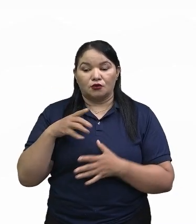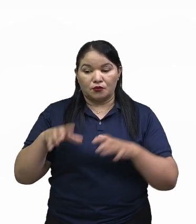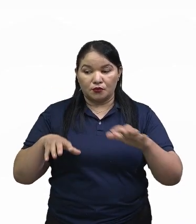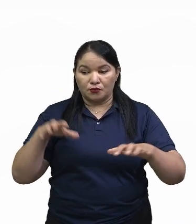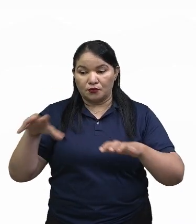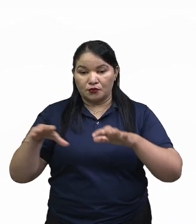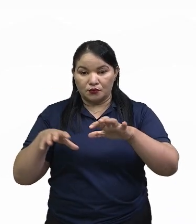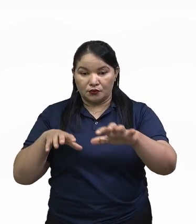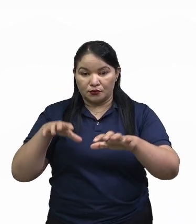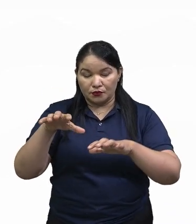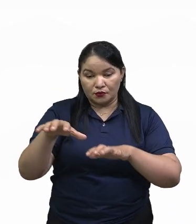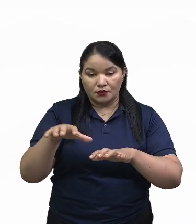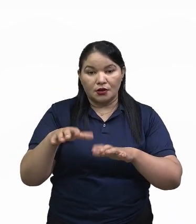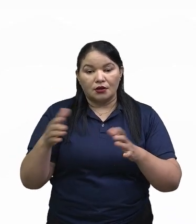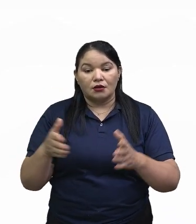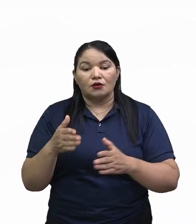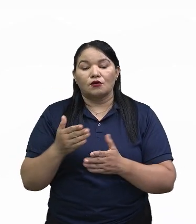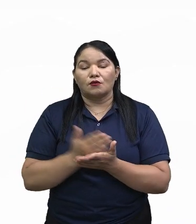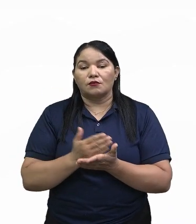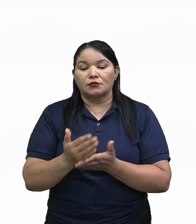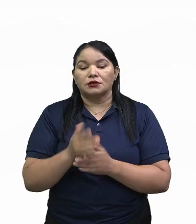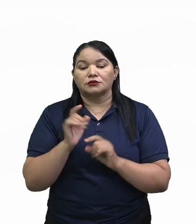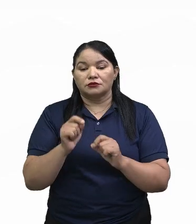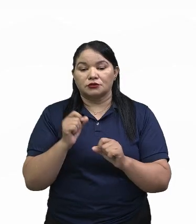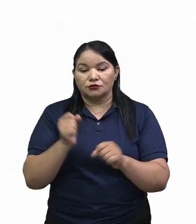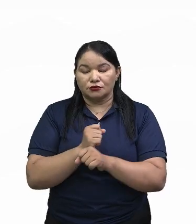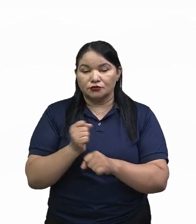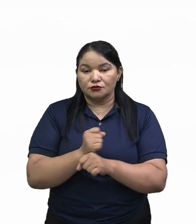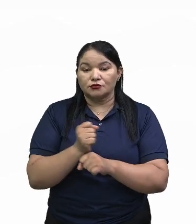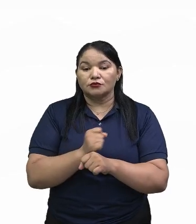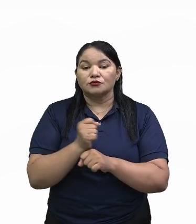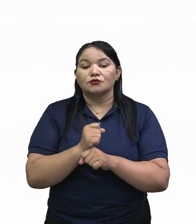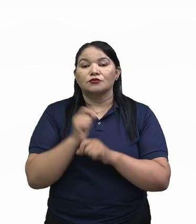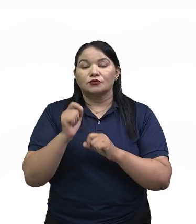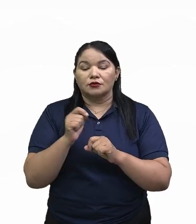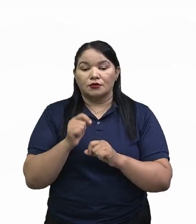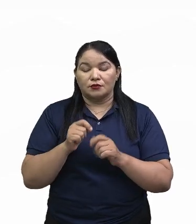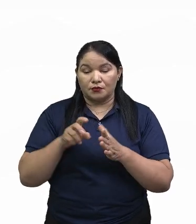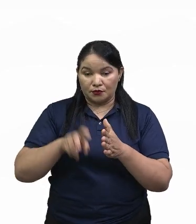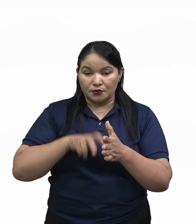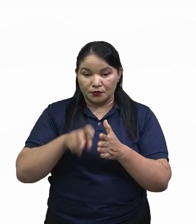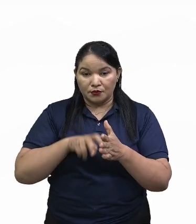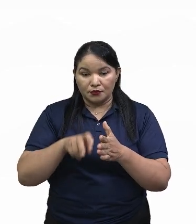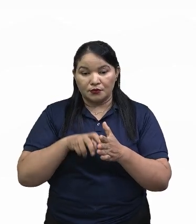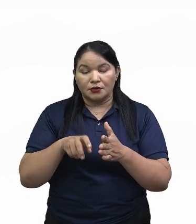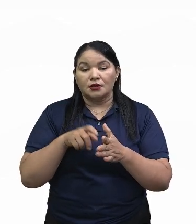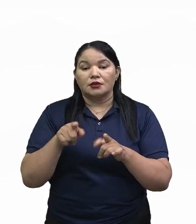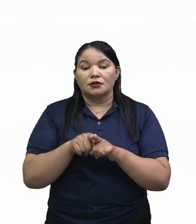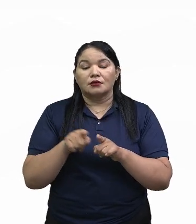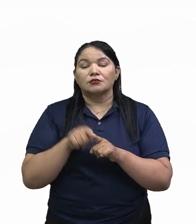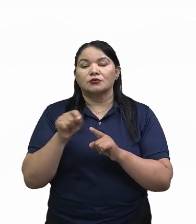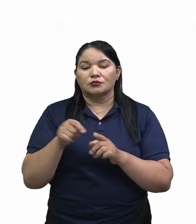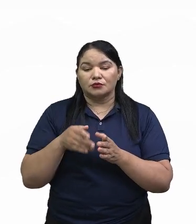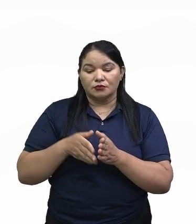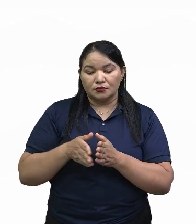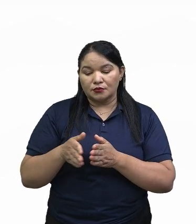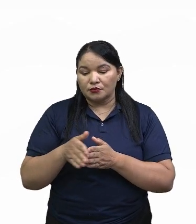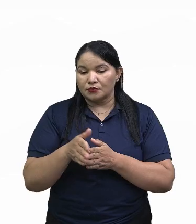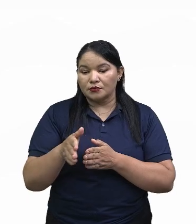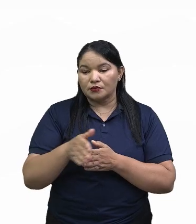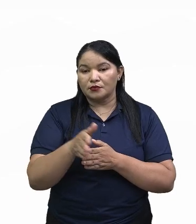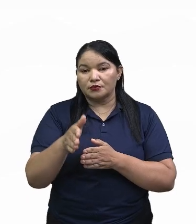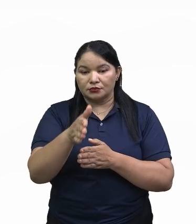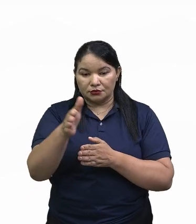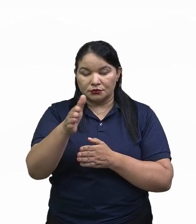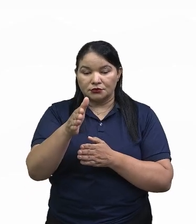né, instaurada a construção de uma ferrovia que passava justamente